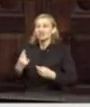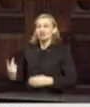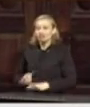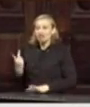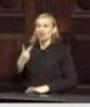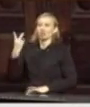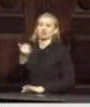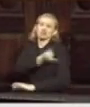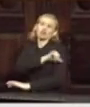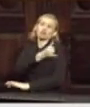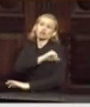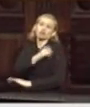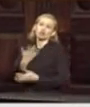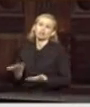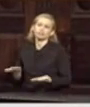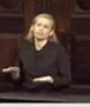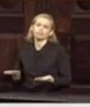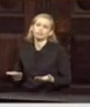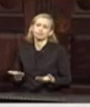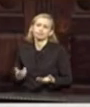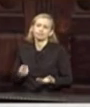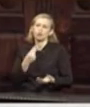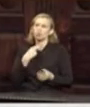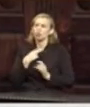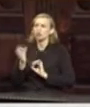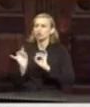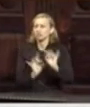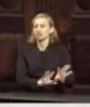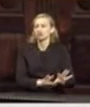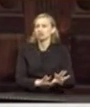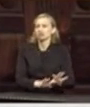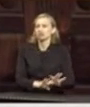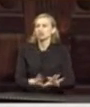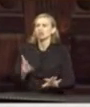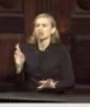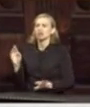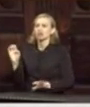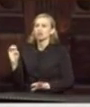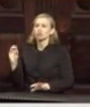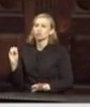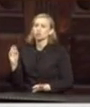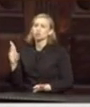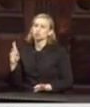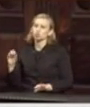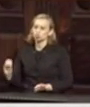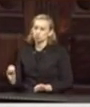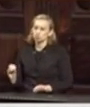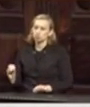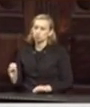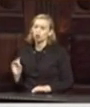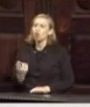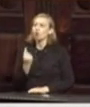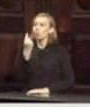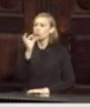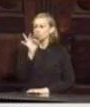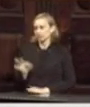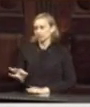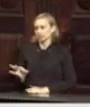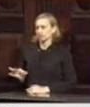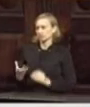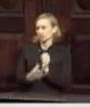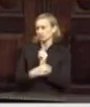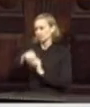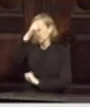pública, nós estamos falando da garantia de um recurso que equivale a 1% do orçamento da segurança